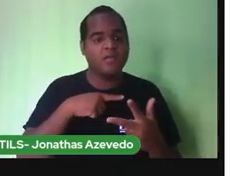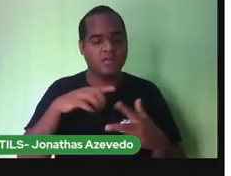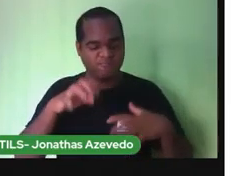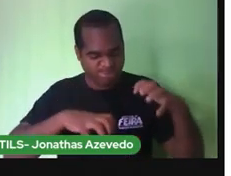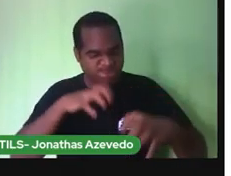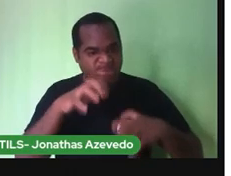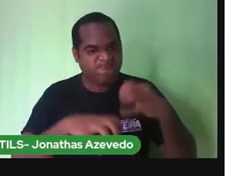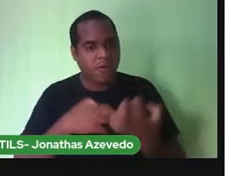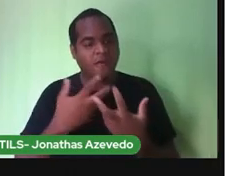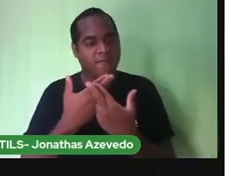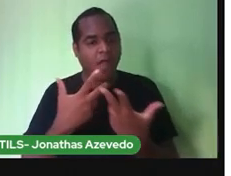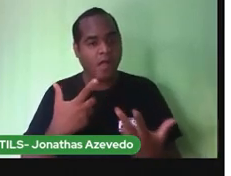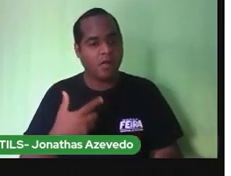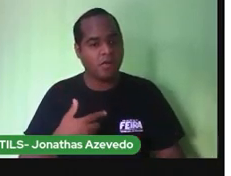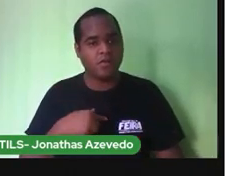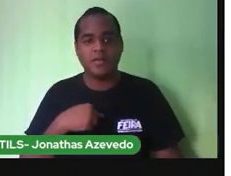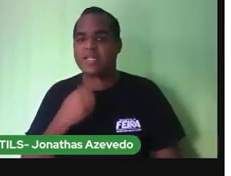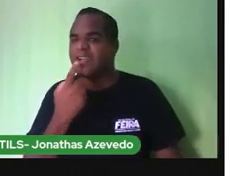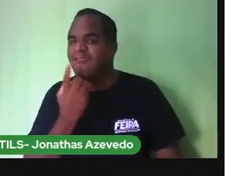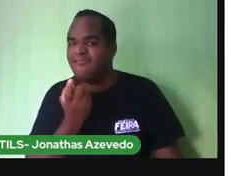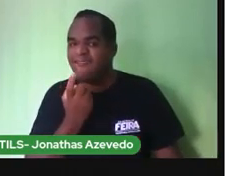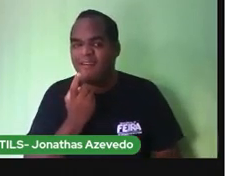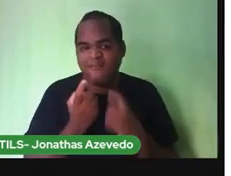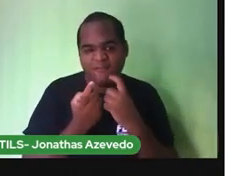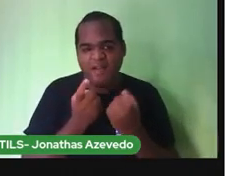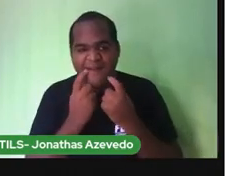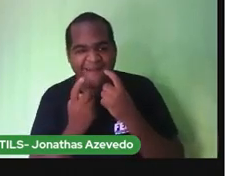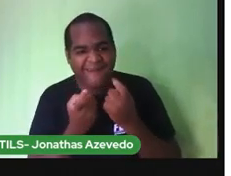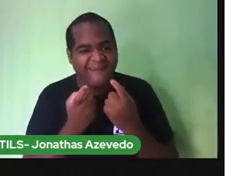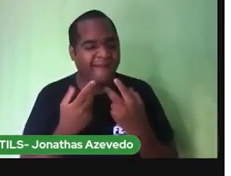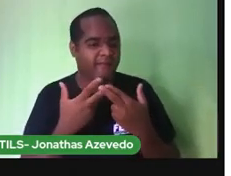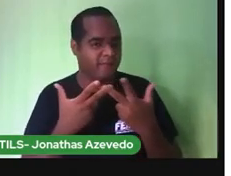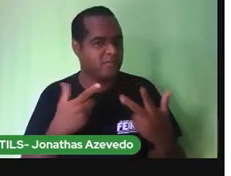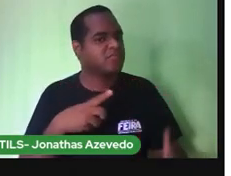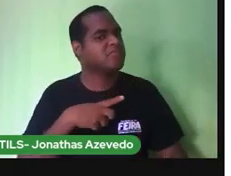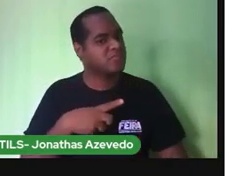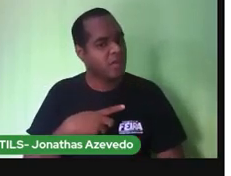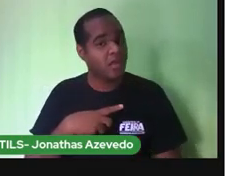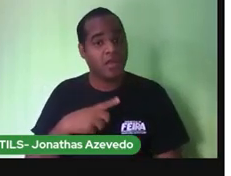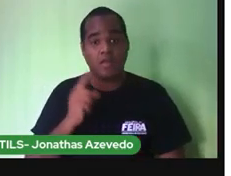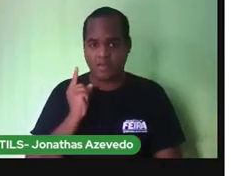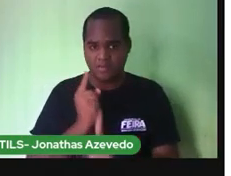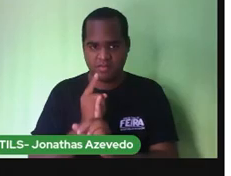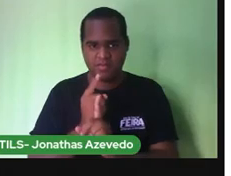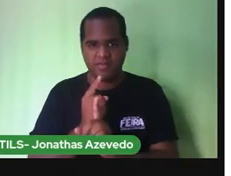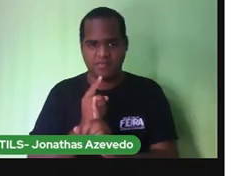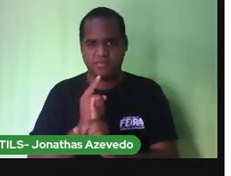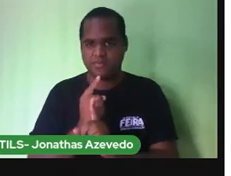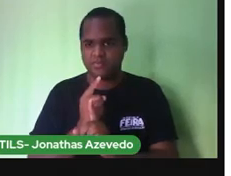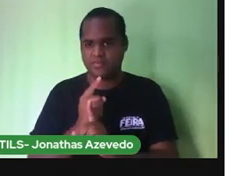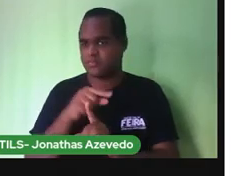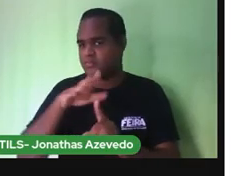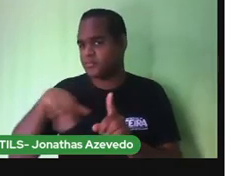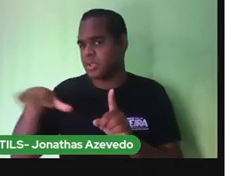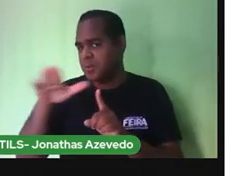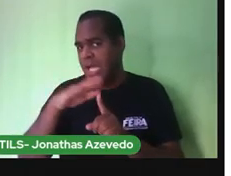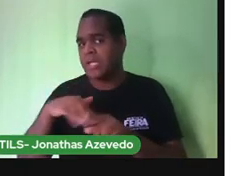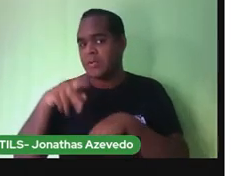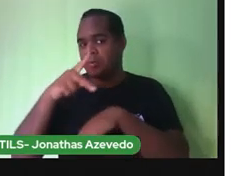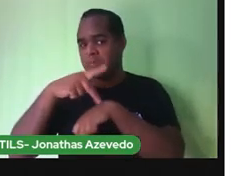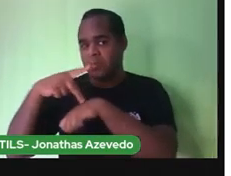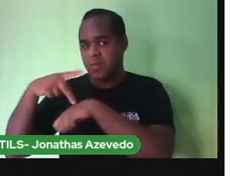e a sua boca dentes horríveis e vocês vão se encontrar perto das suas pedras é o